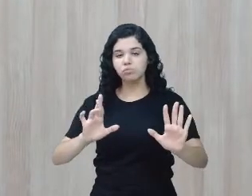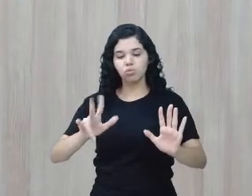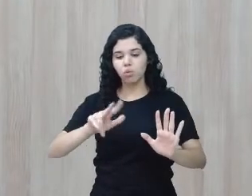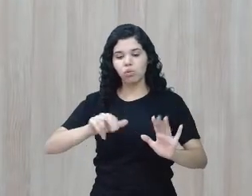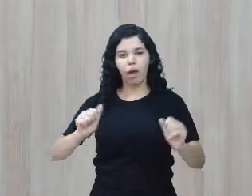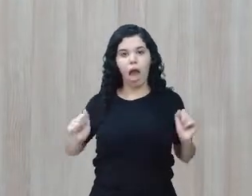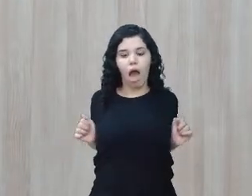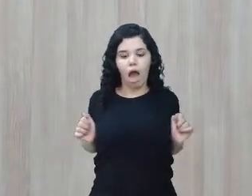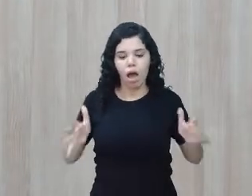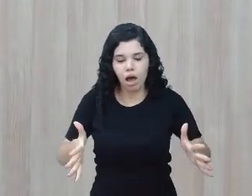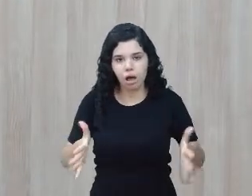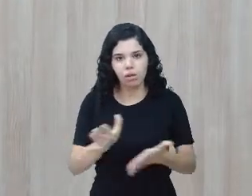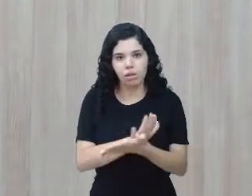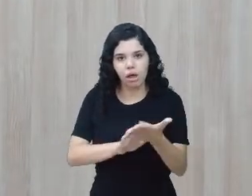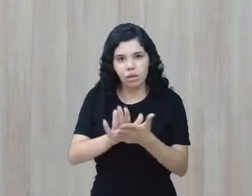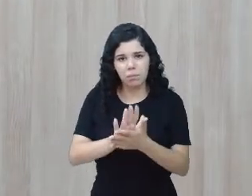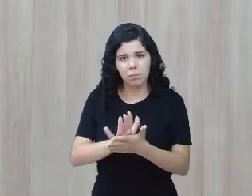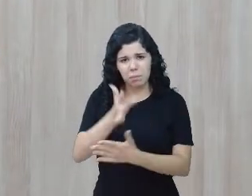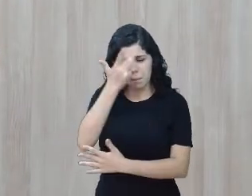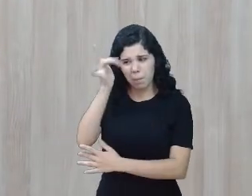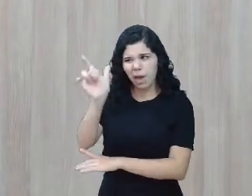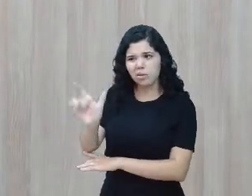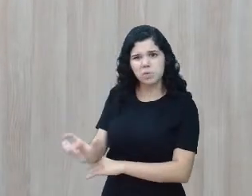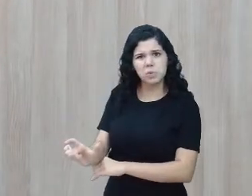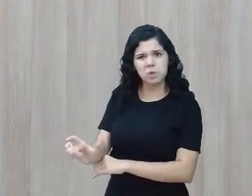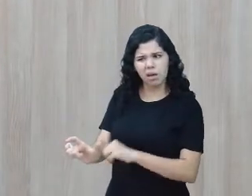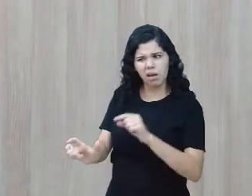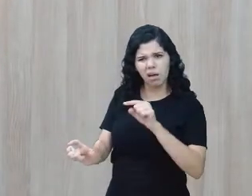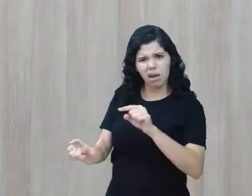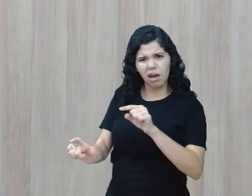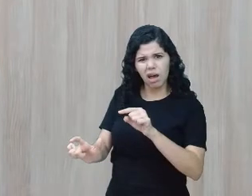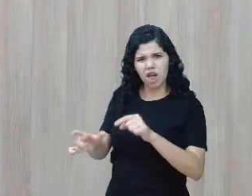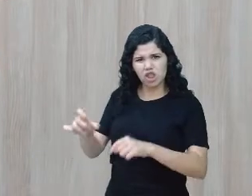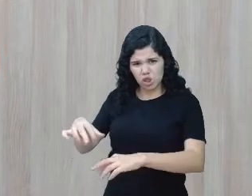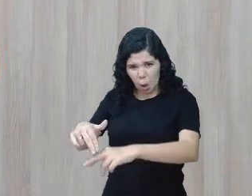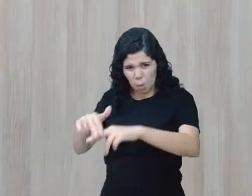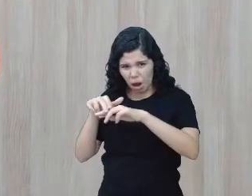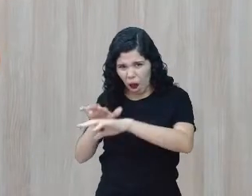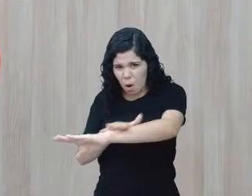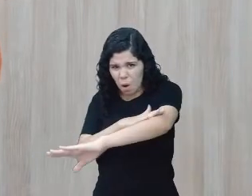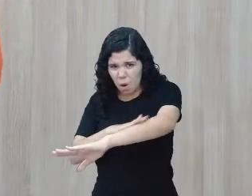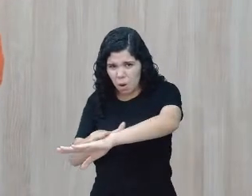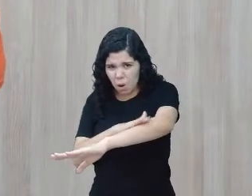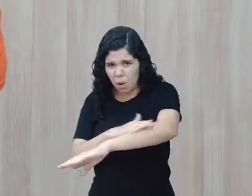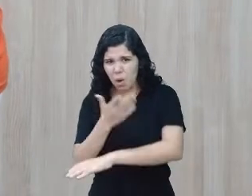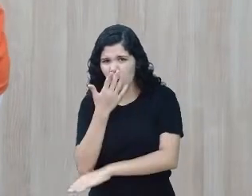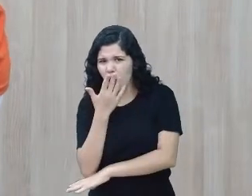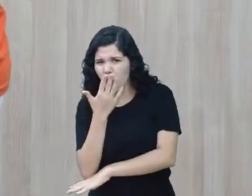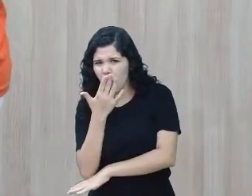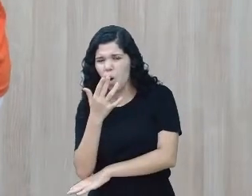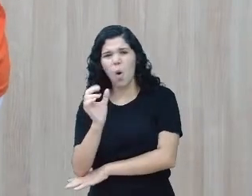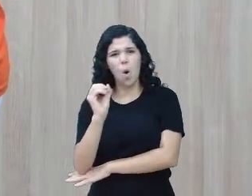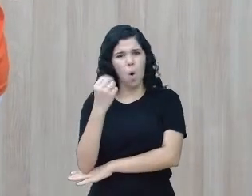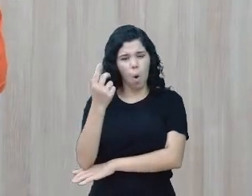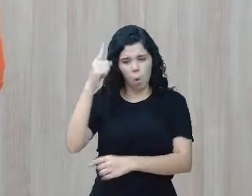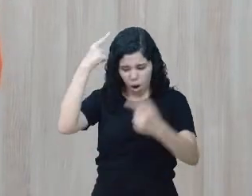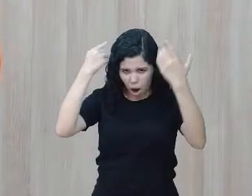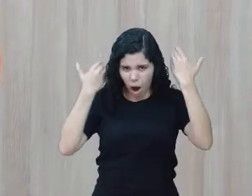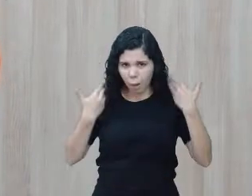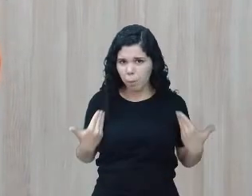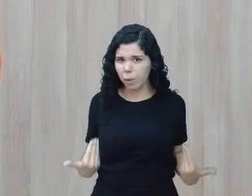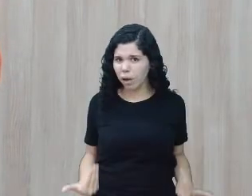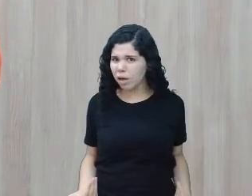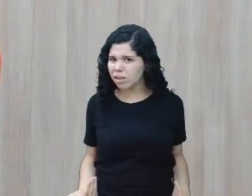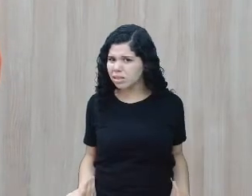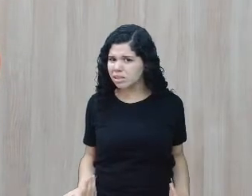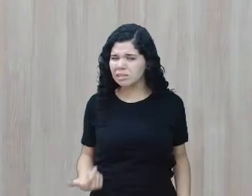reage a nada. Mas pessoas, apenas pela cor da sua pele ou pelo seu cabelo, é algo